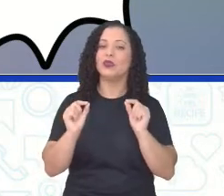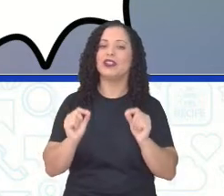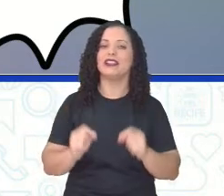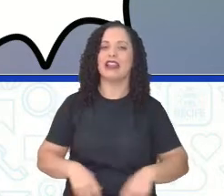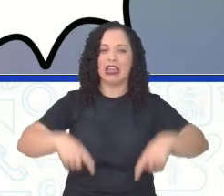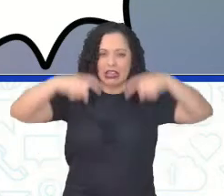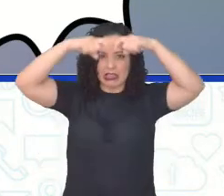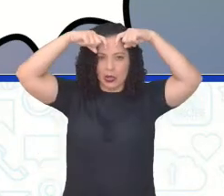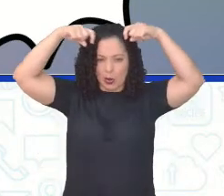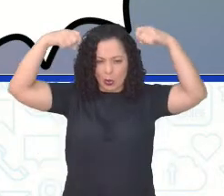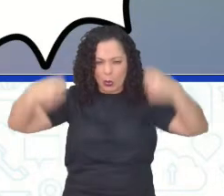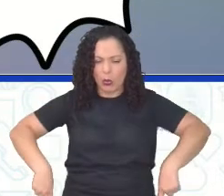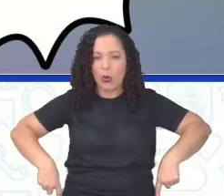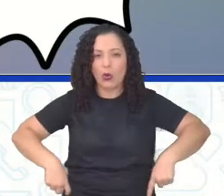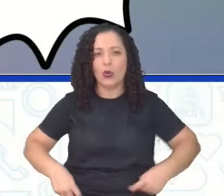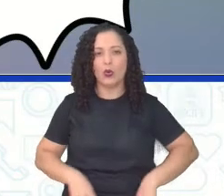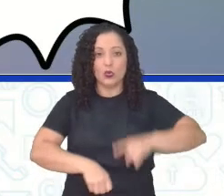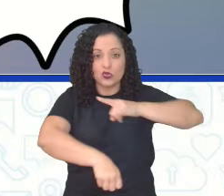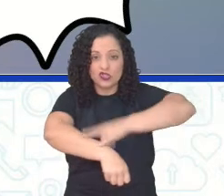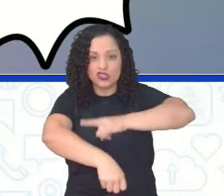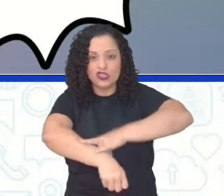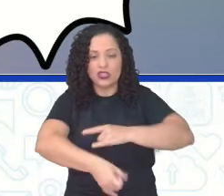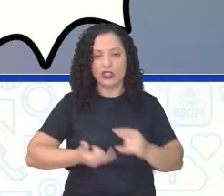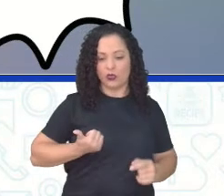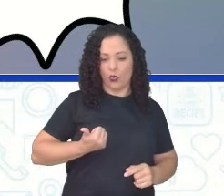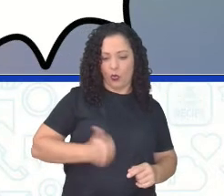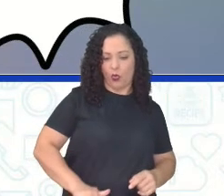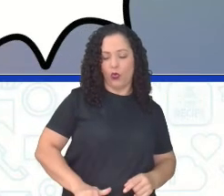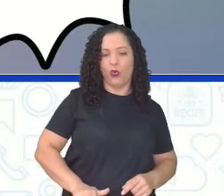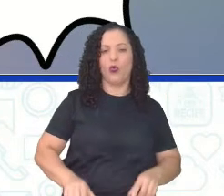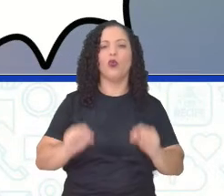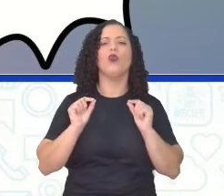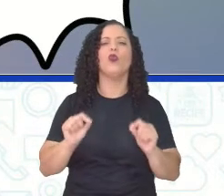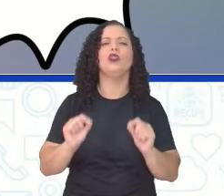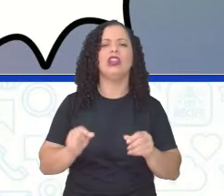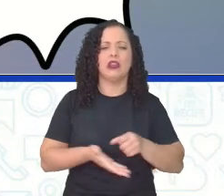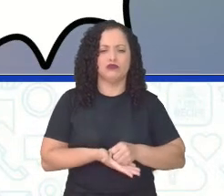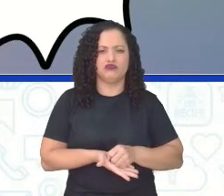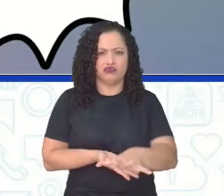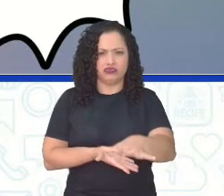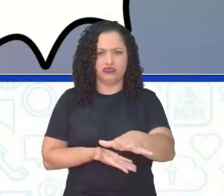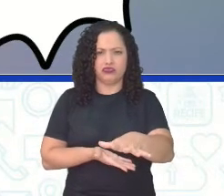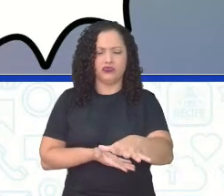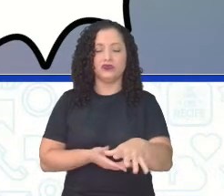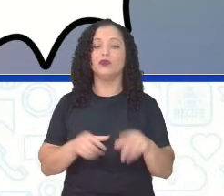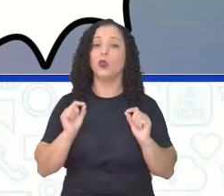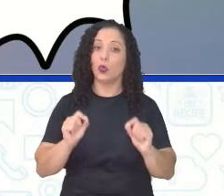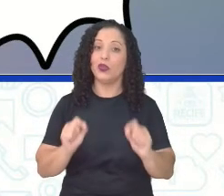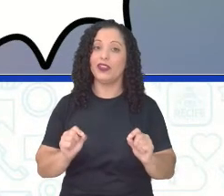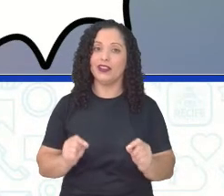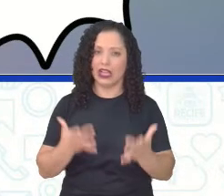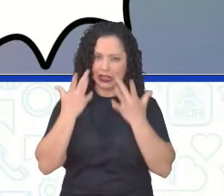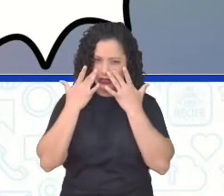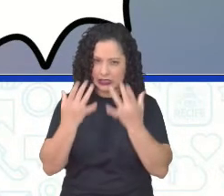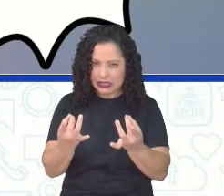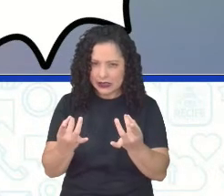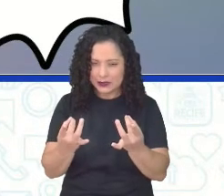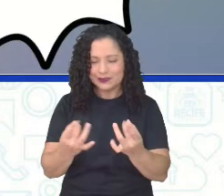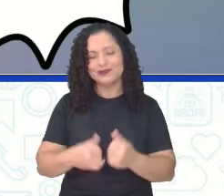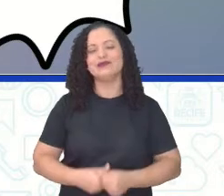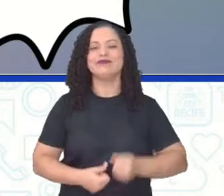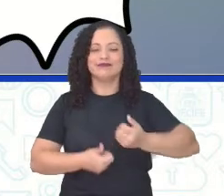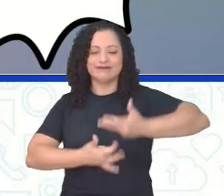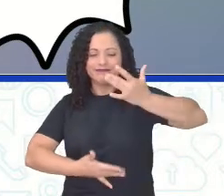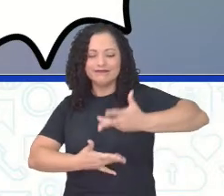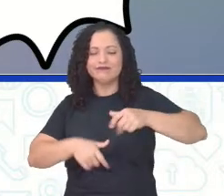o suor, a urina e as fezes são excreções. Fiquem atentos, vão arriscando aí, vai escrevendo